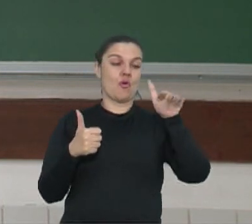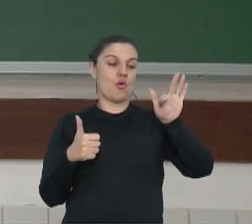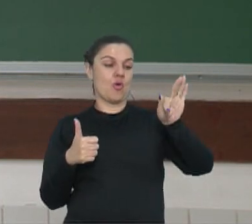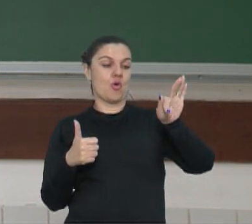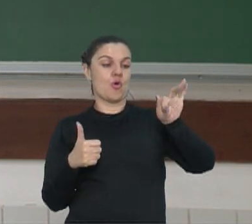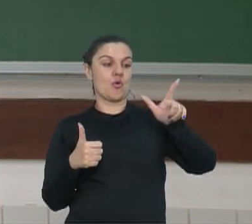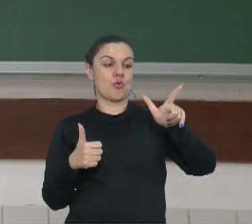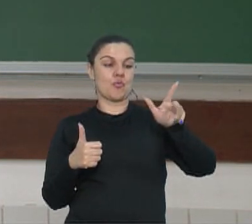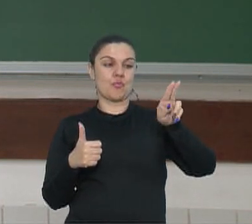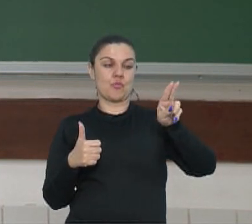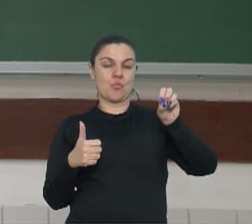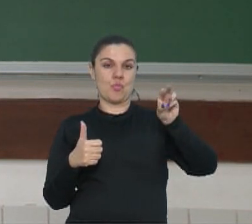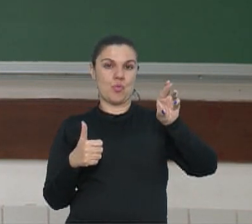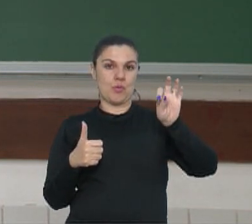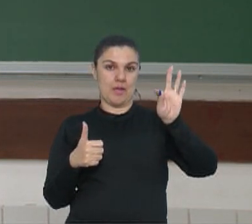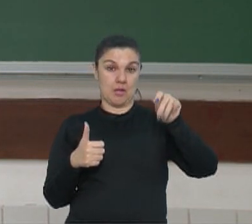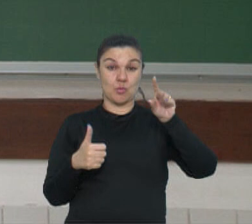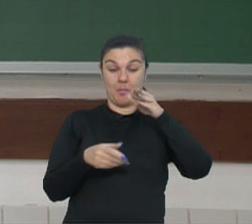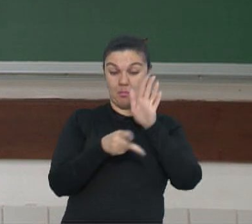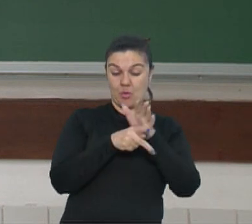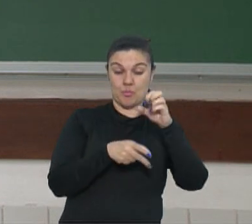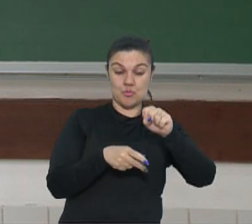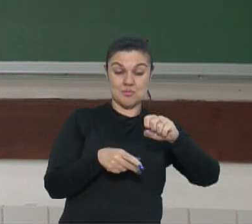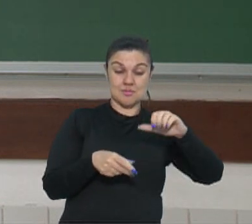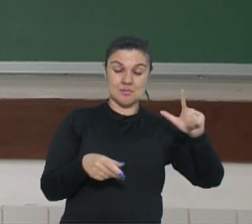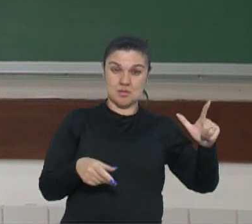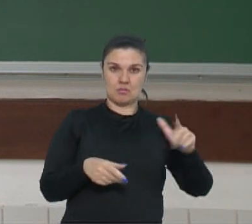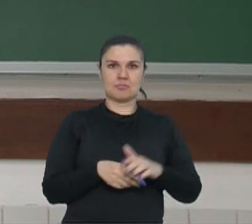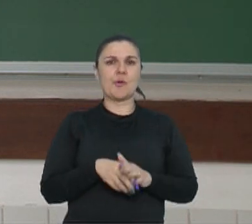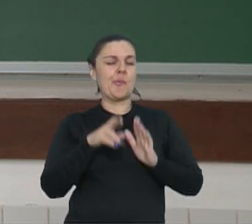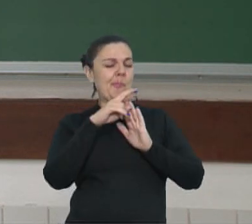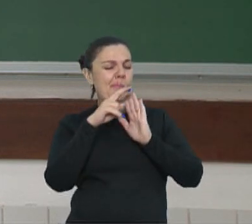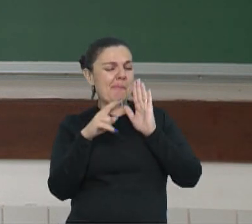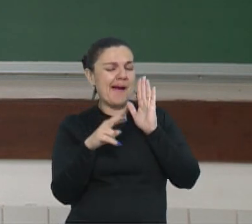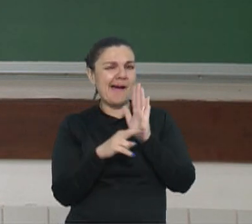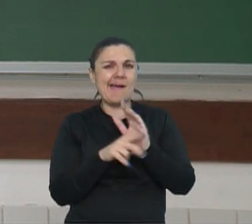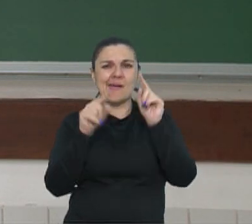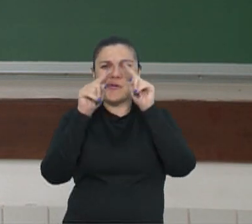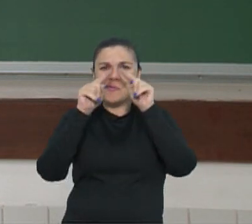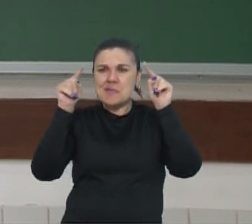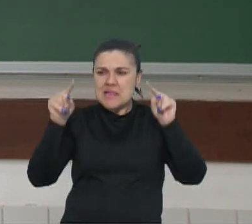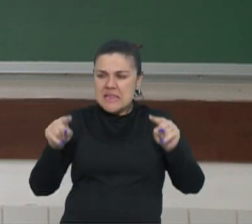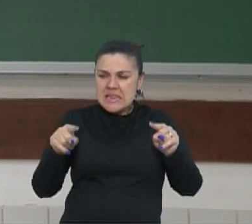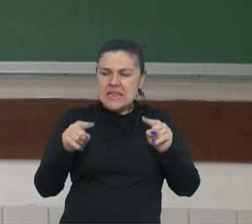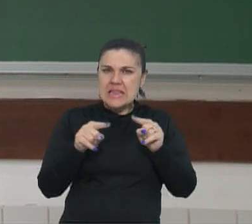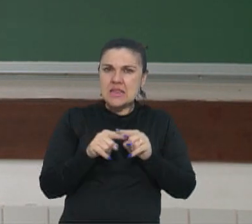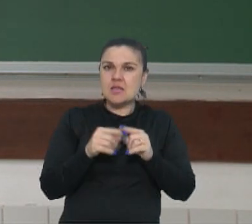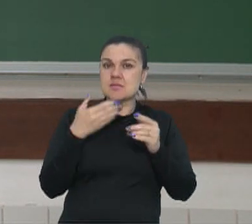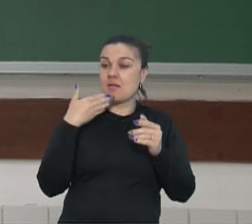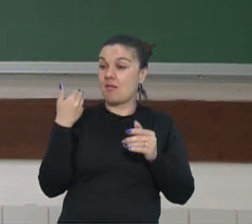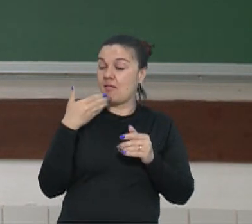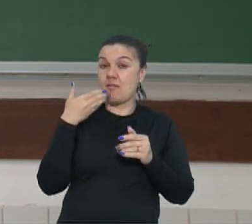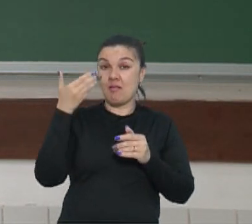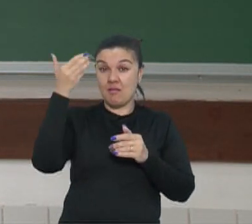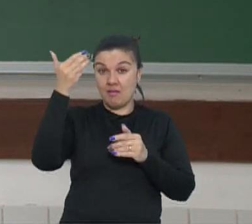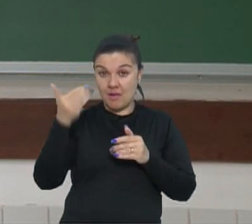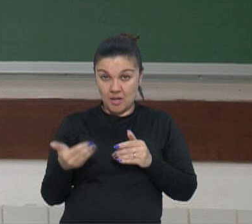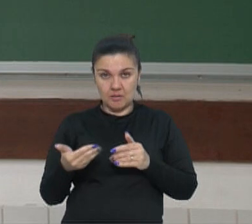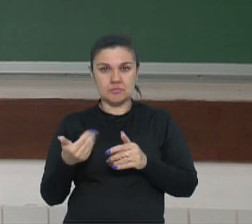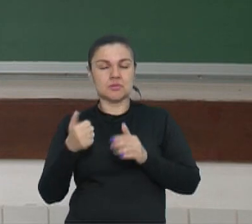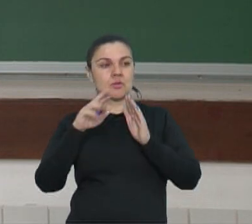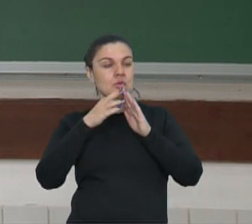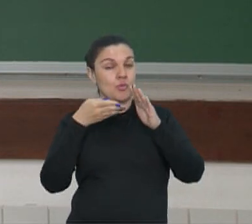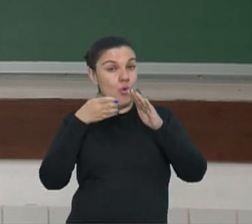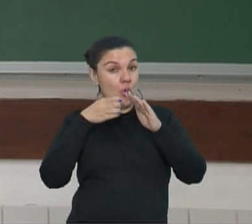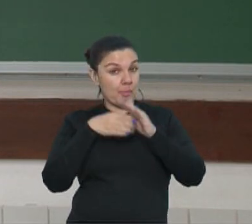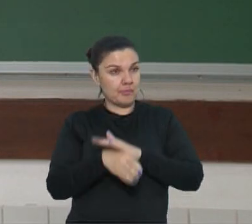como um sal e não como um óxido. É incrível, né? Uma regrinha, um desenho de uma tabela periódica que o Mendeleev fez, mas que representa o comportamento